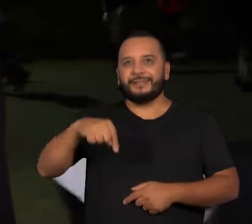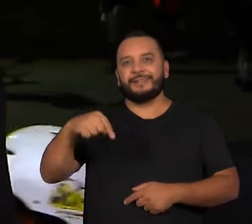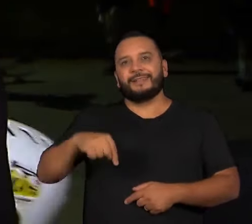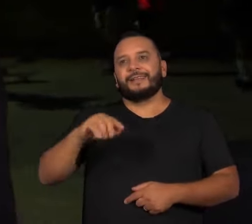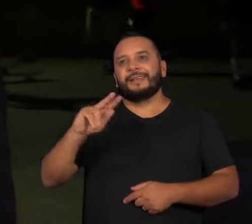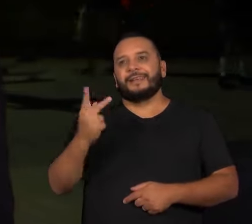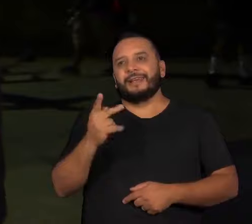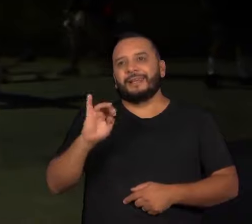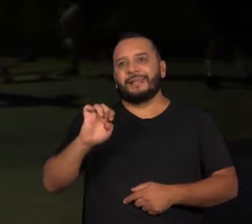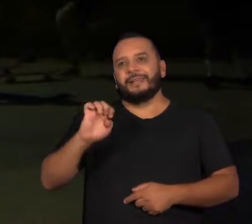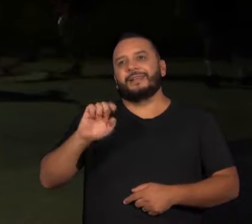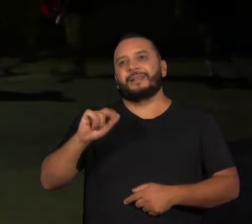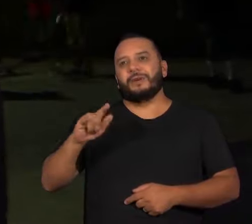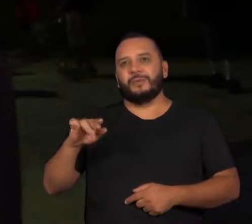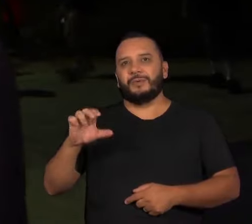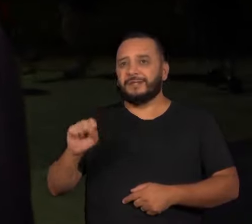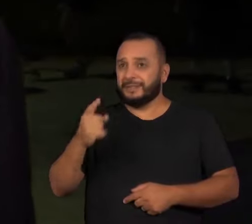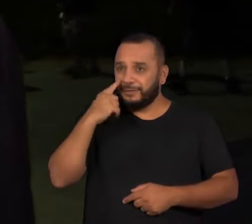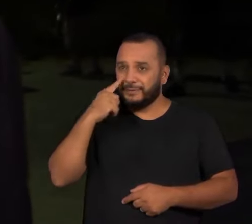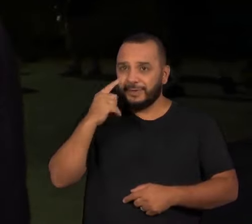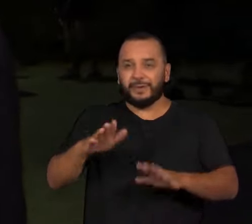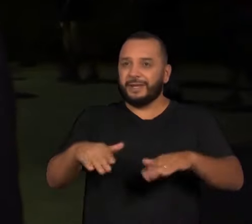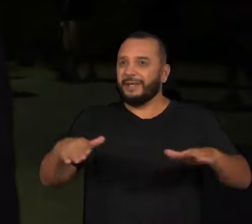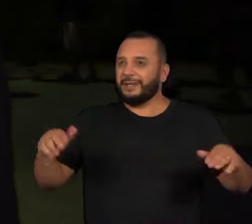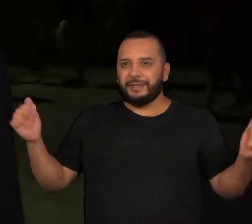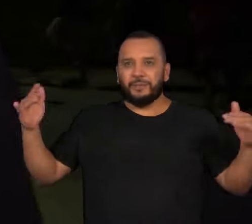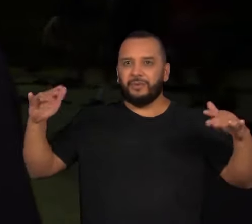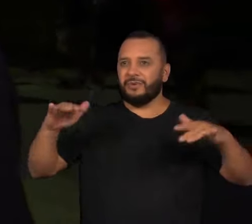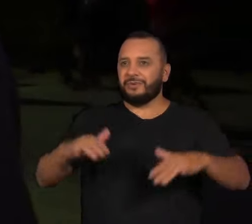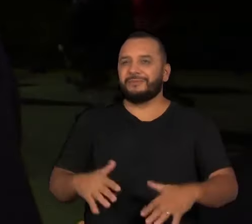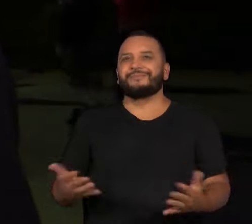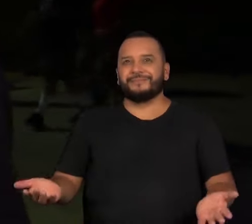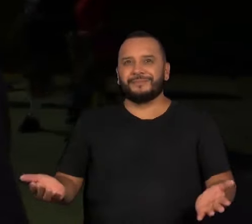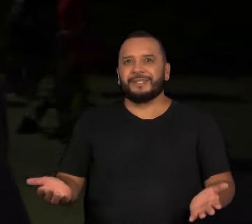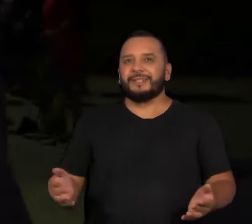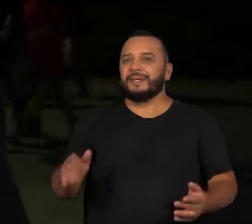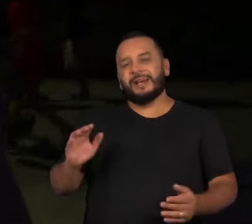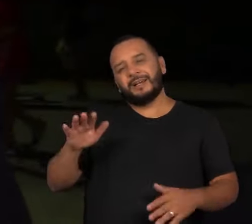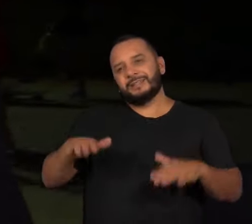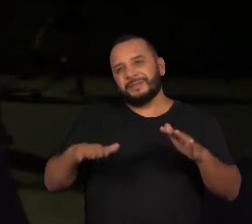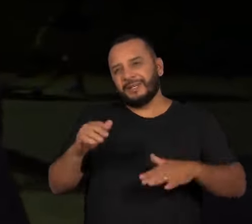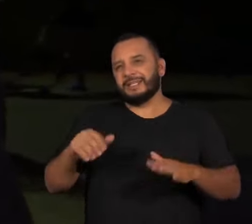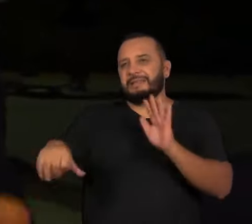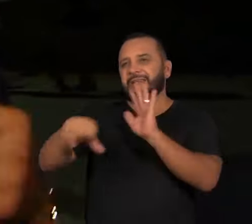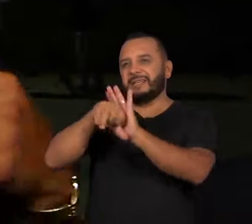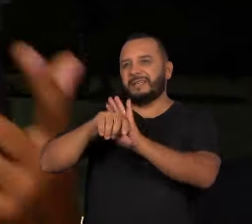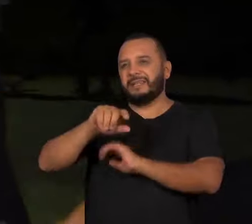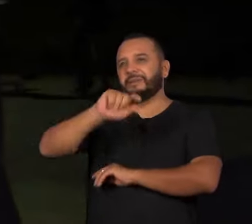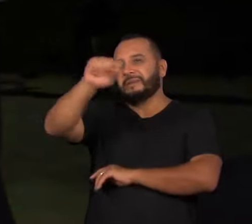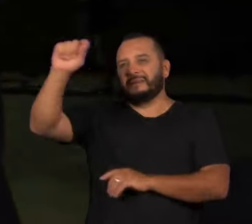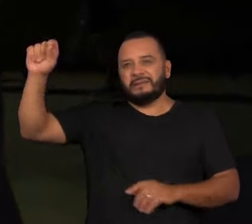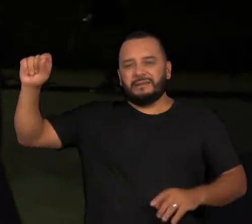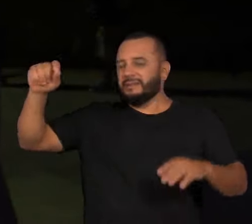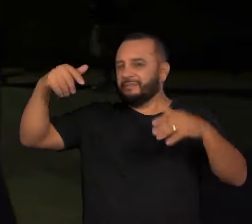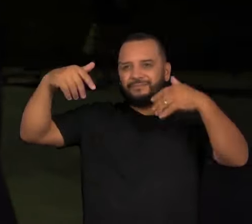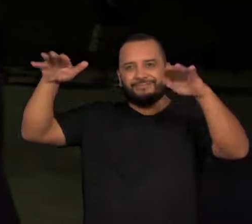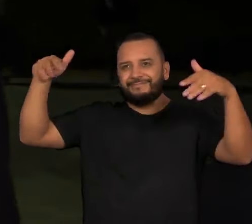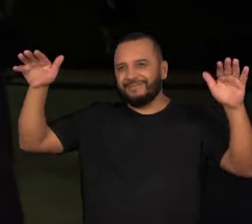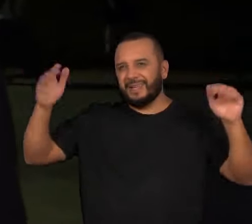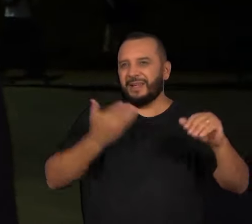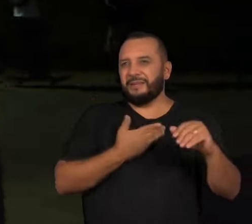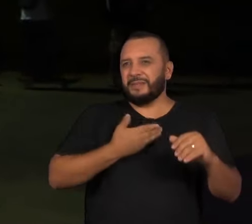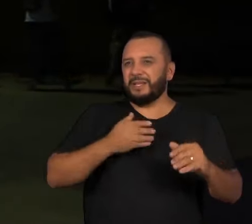aqui. E você vê, meu, tá lotado de criança aqui. Isso daí tira a criança de uma possível criminalidade, de alguma companhia,